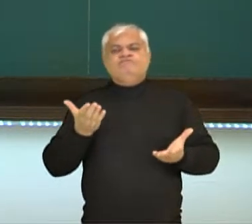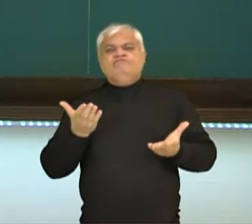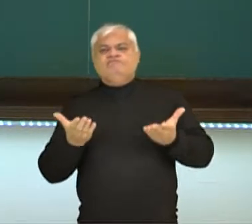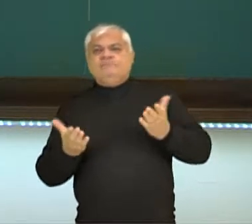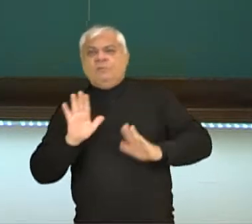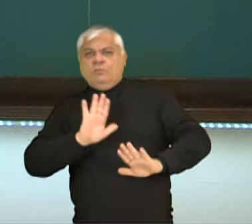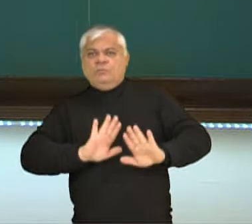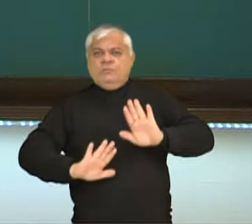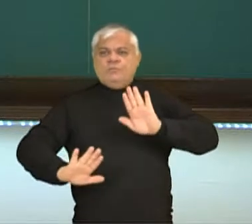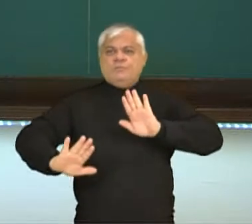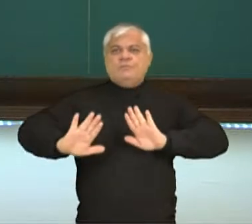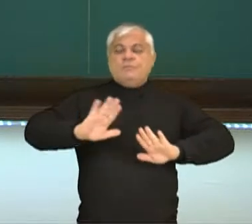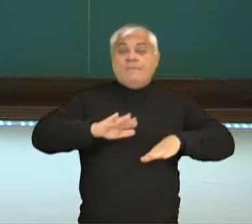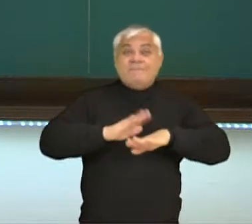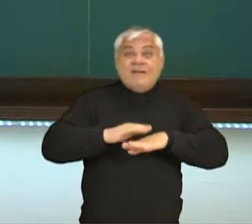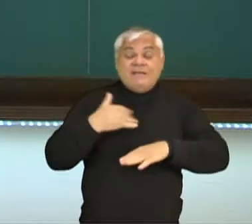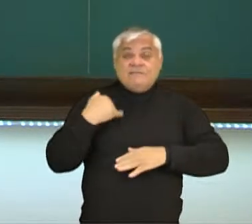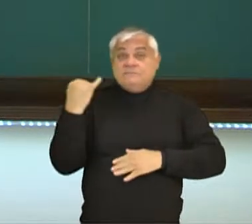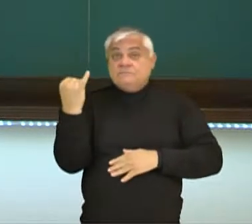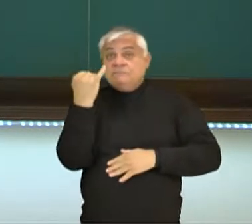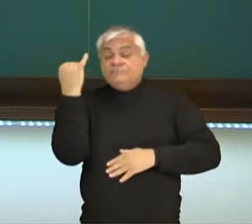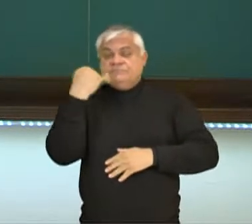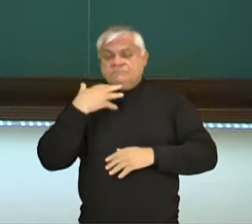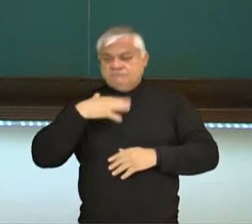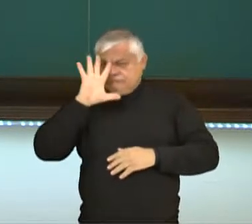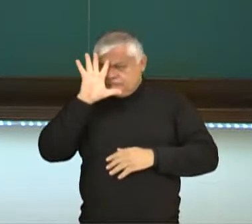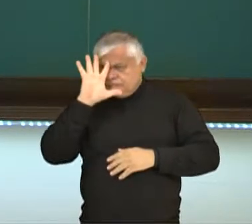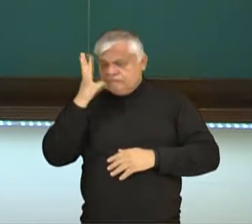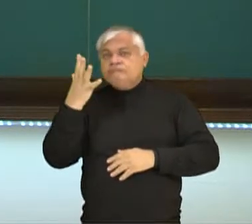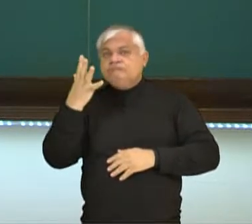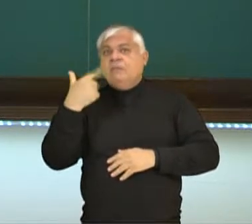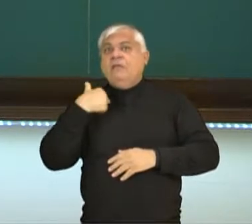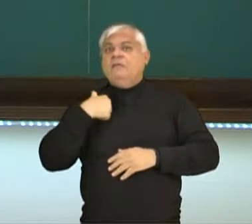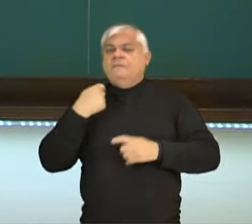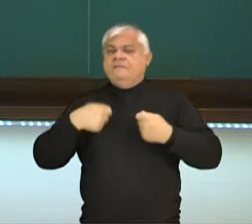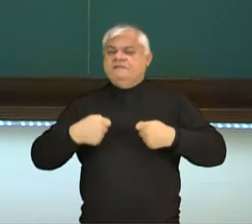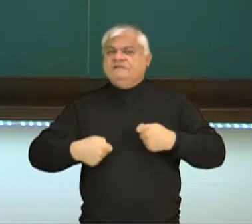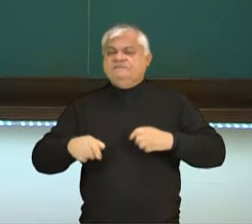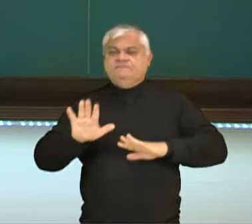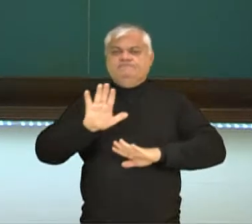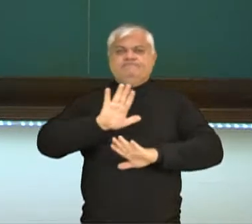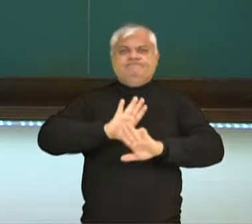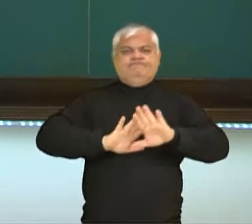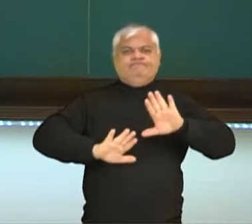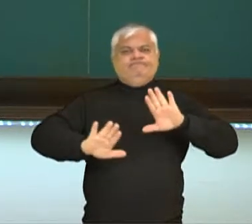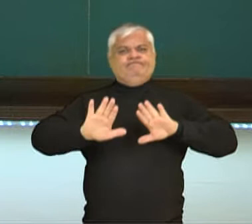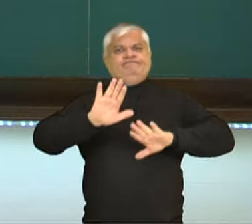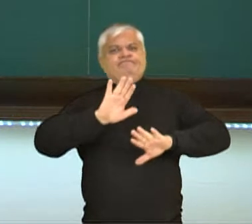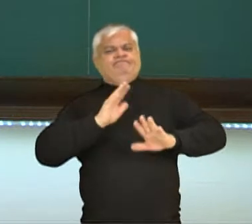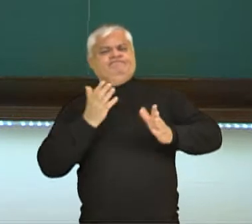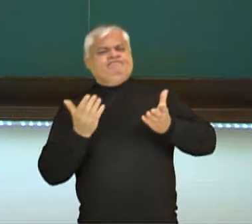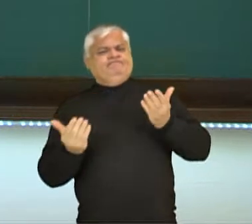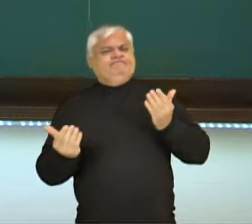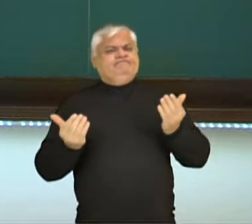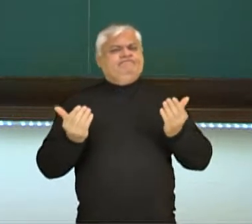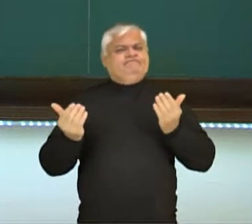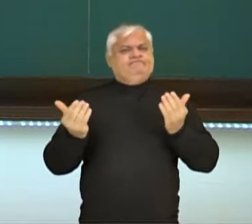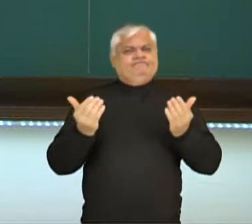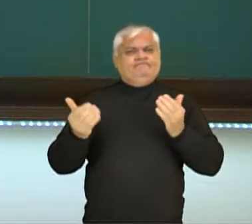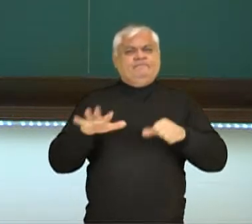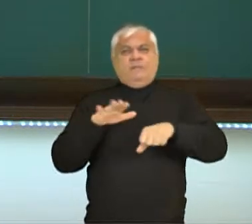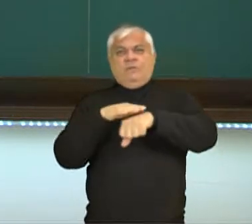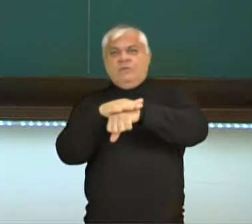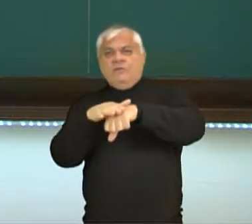Quanto mais importante uma decisão, mais ponderação, mais reflexão, né, mais conversa